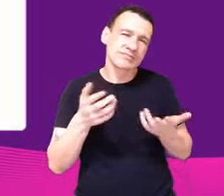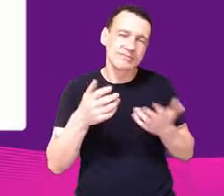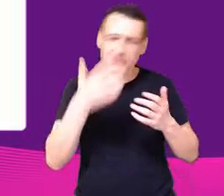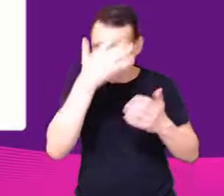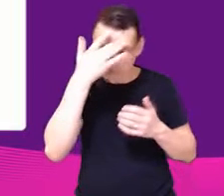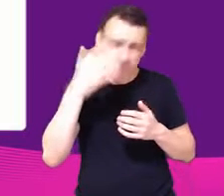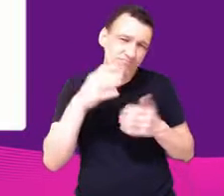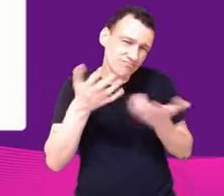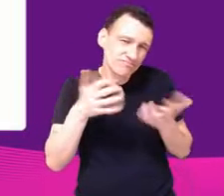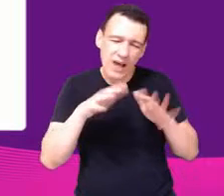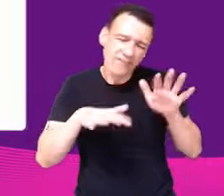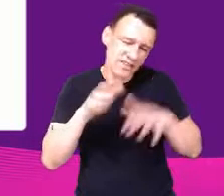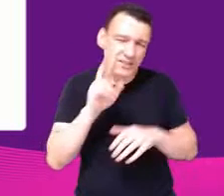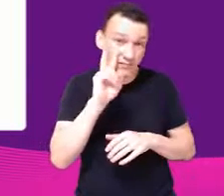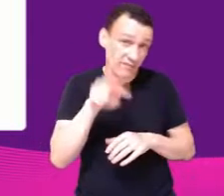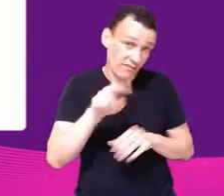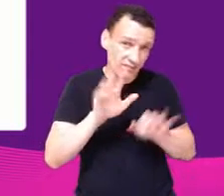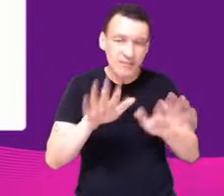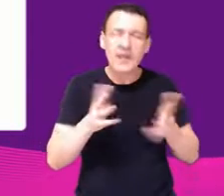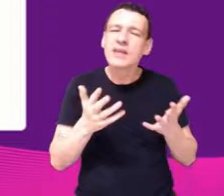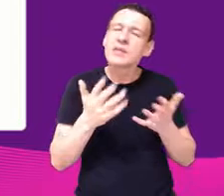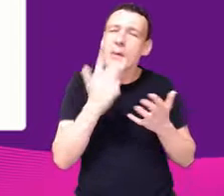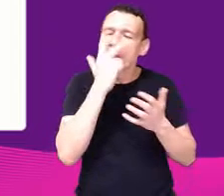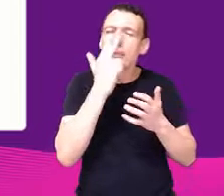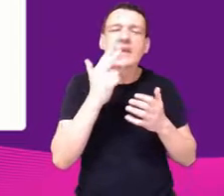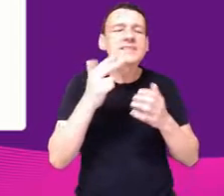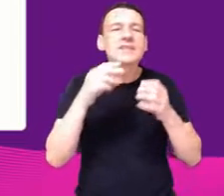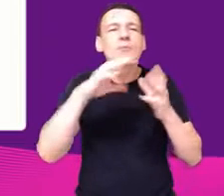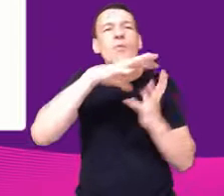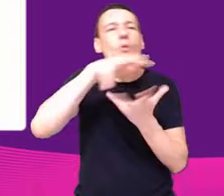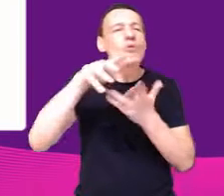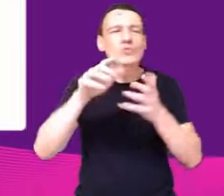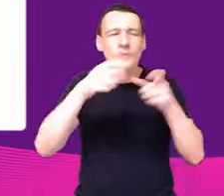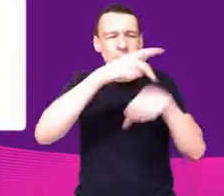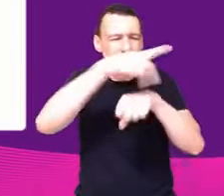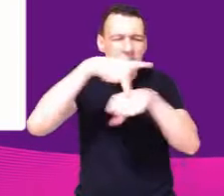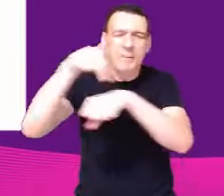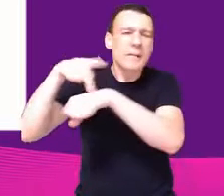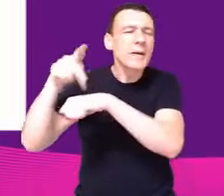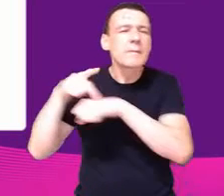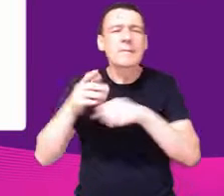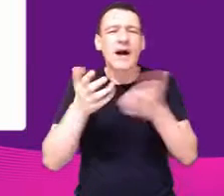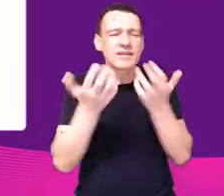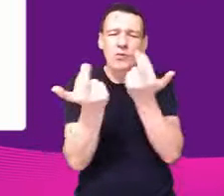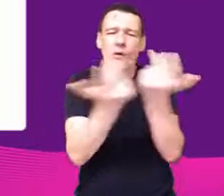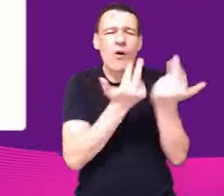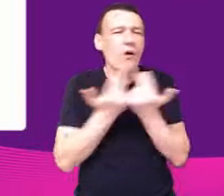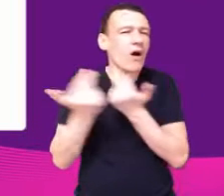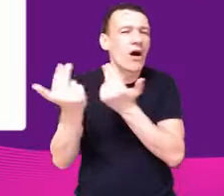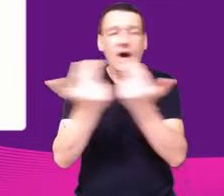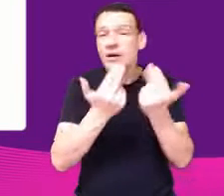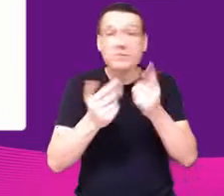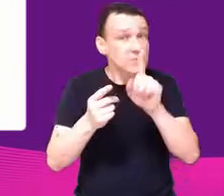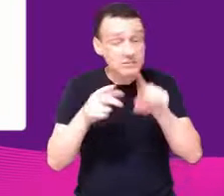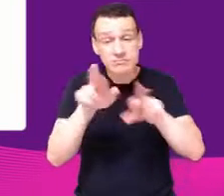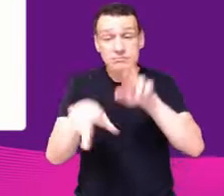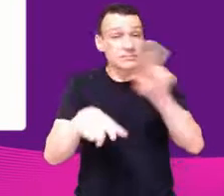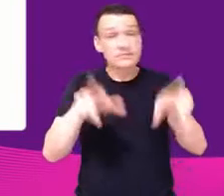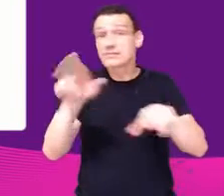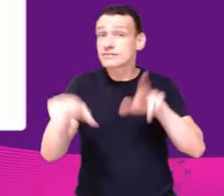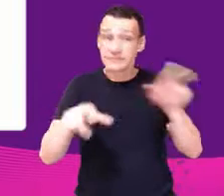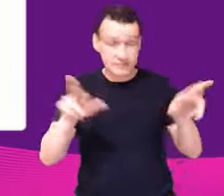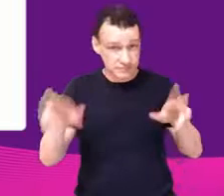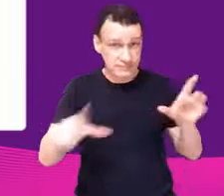tem uma distribuição heterogênea no mundo. Mas eu queria chamar a atenção de uma coisa que está no